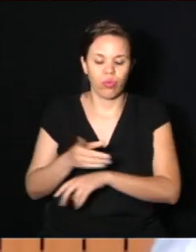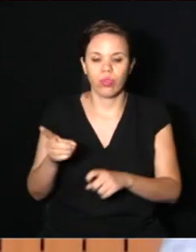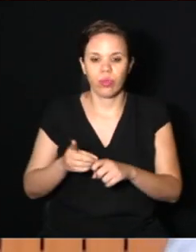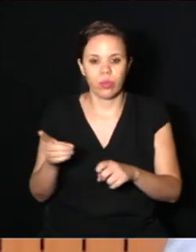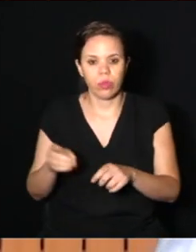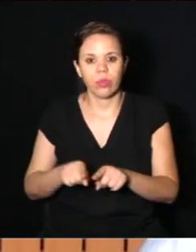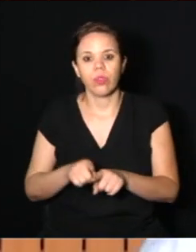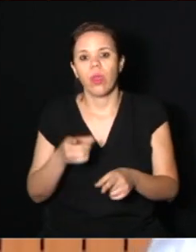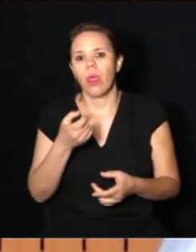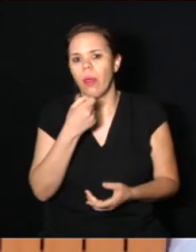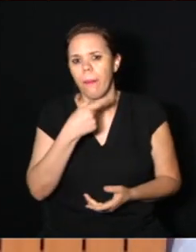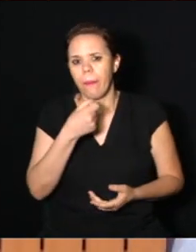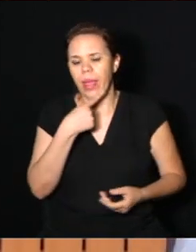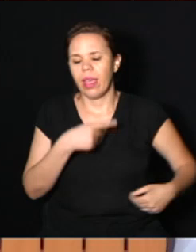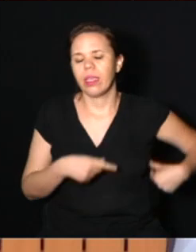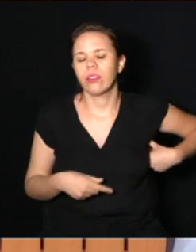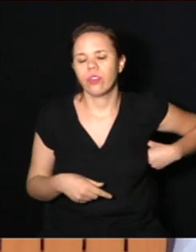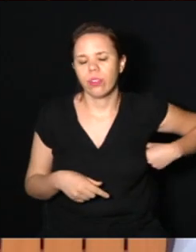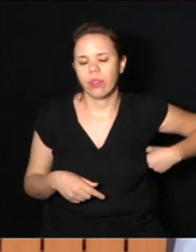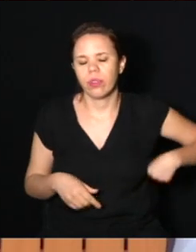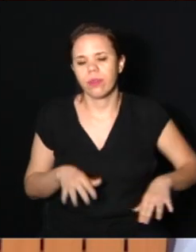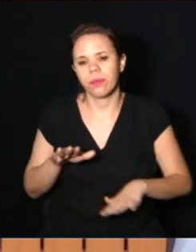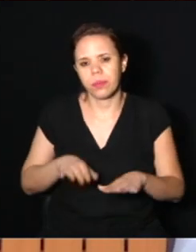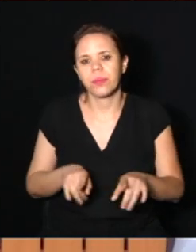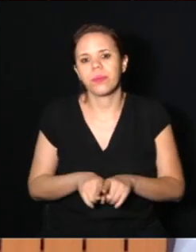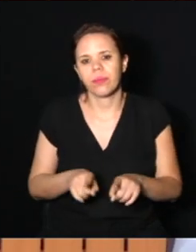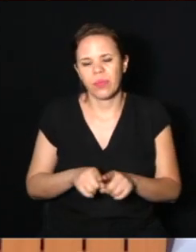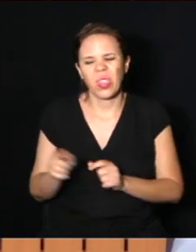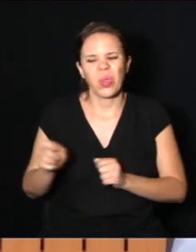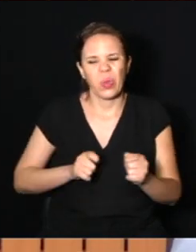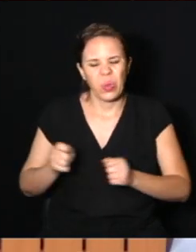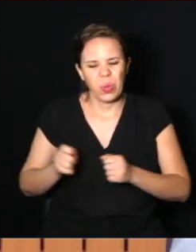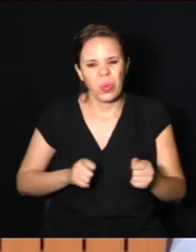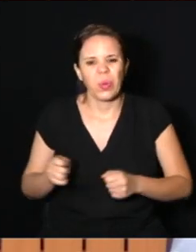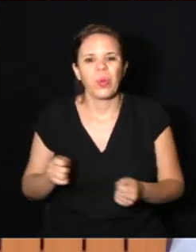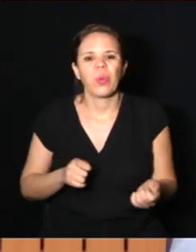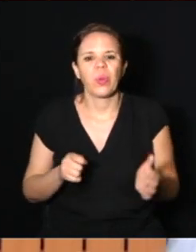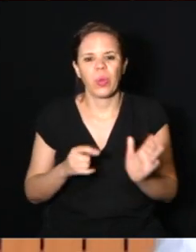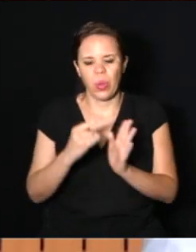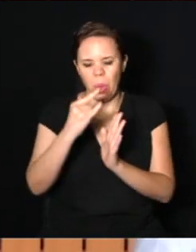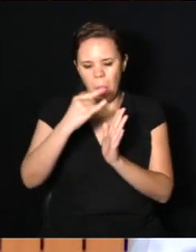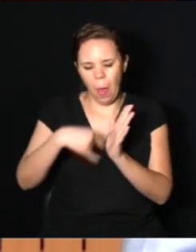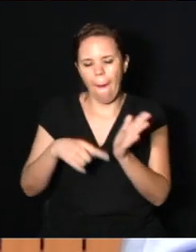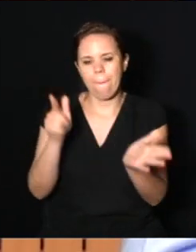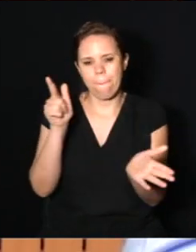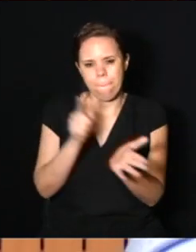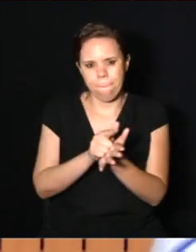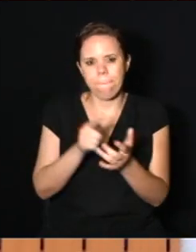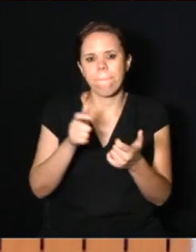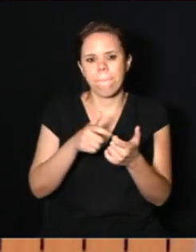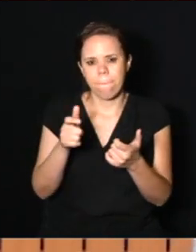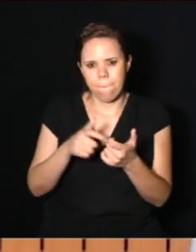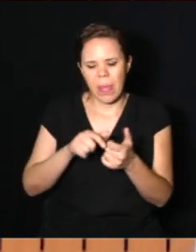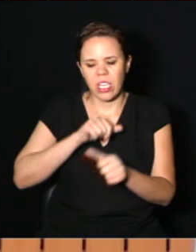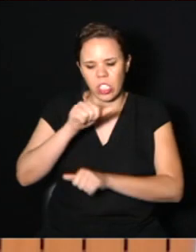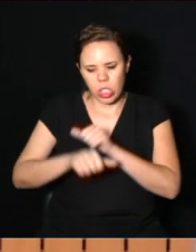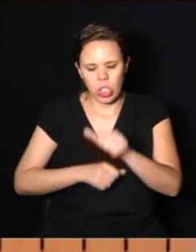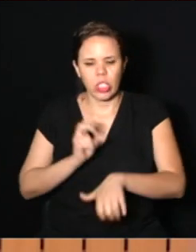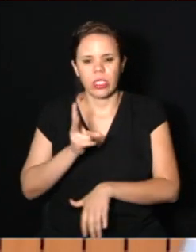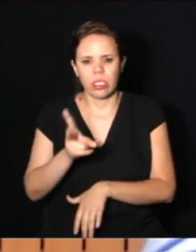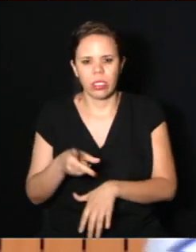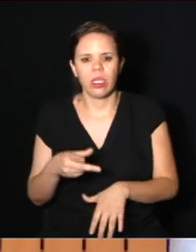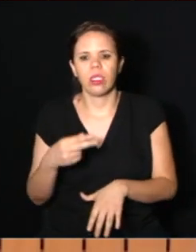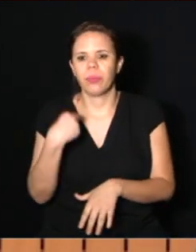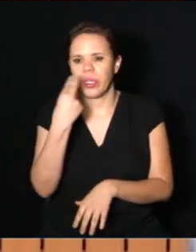de medicamentos muitas vezes controlados, portanto, com receitas que precisam ser regularmente renovadas, de várias formas de